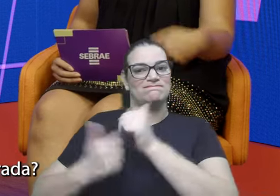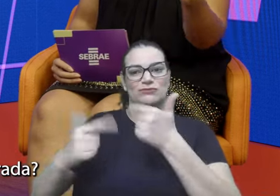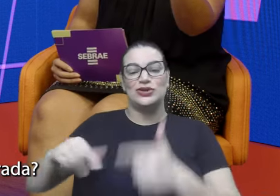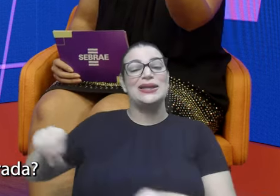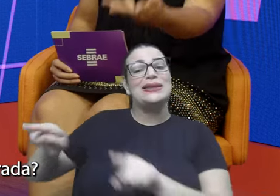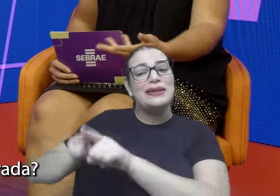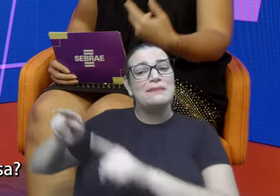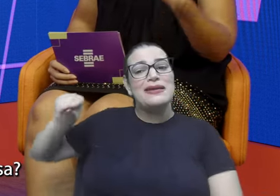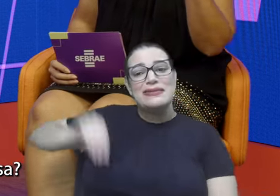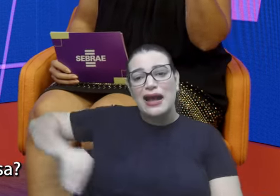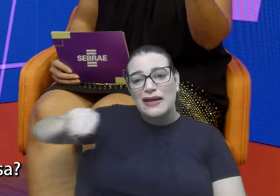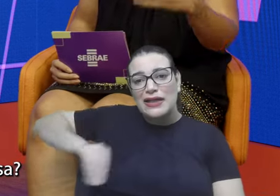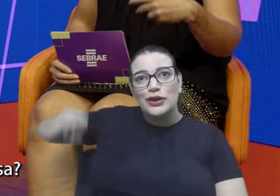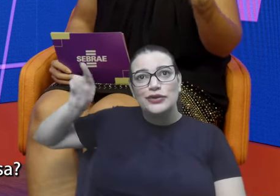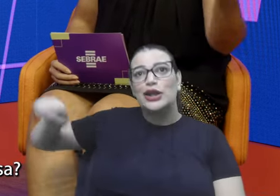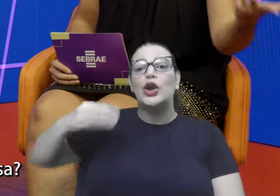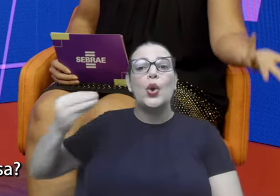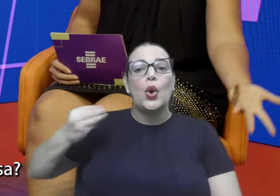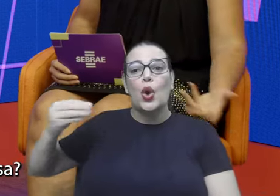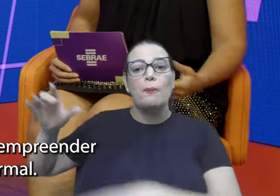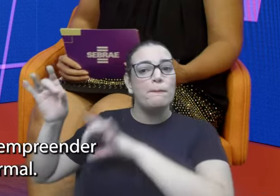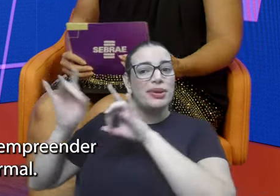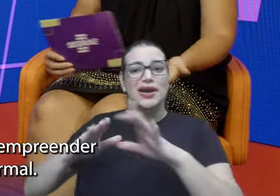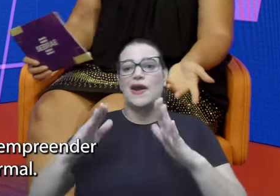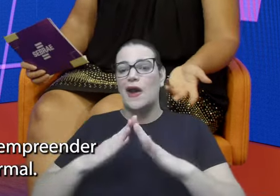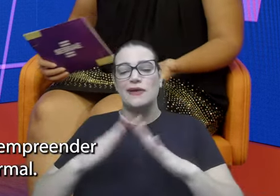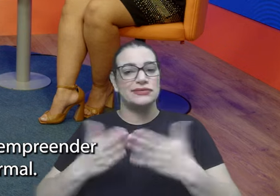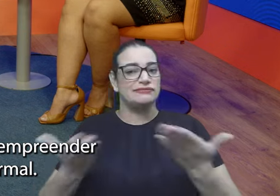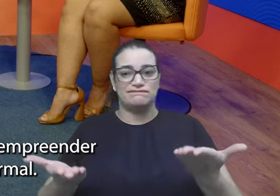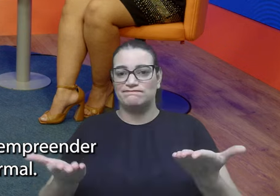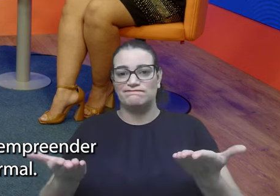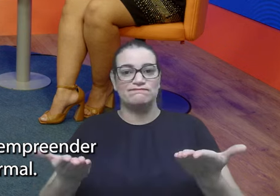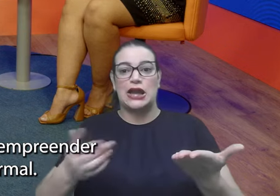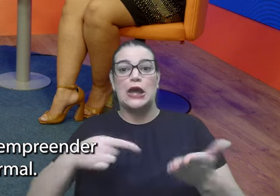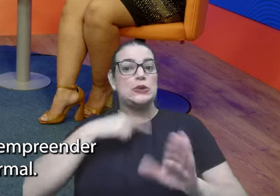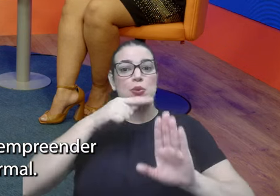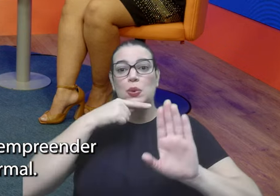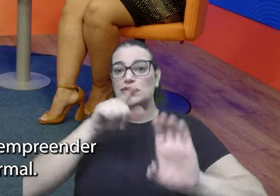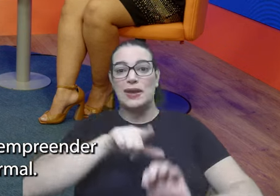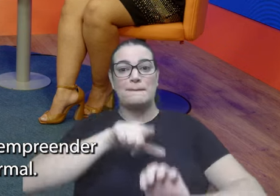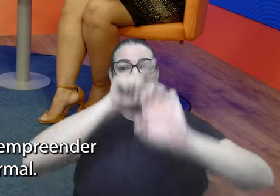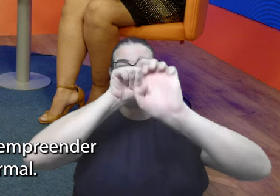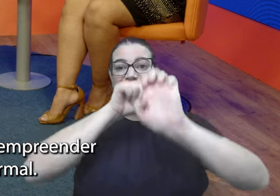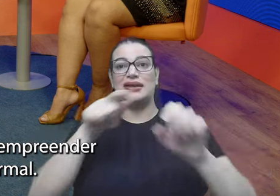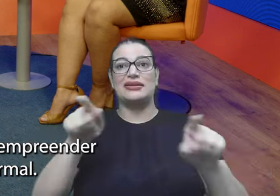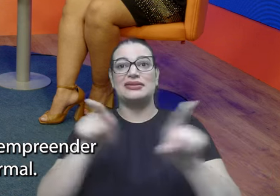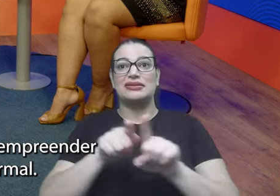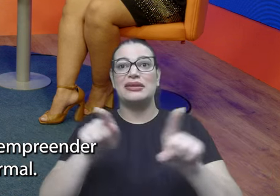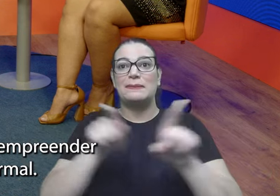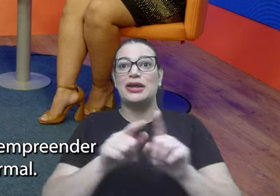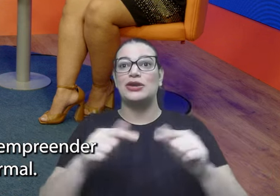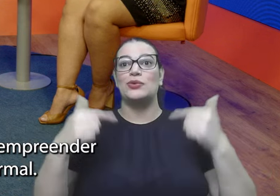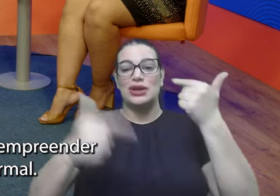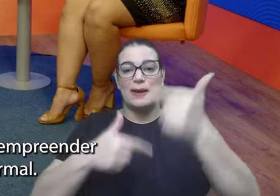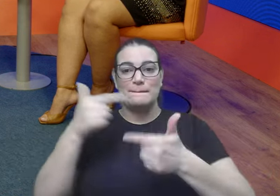ela vai ser remunerada como que ela vai sair de casa ela PR muitas vezes ela não consegue nem empreender e muito menos o emprego formal